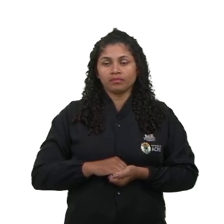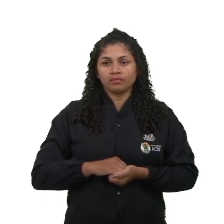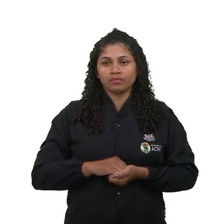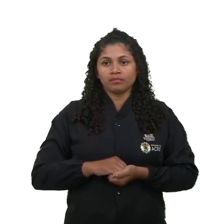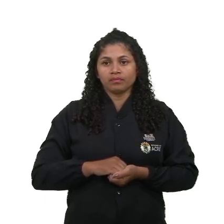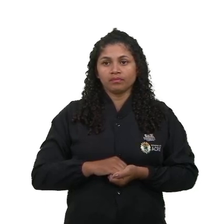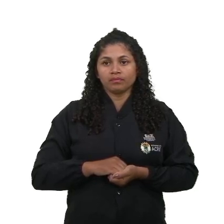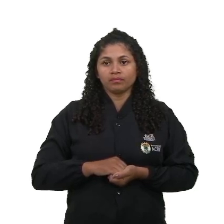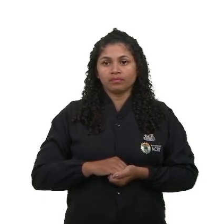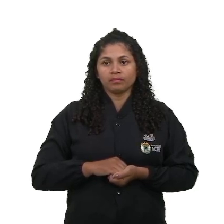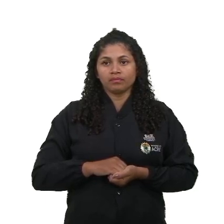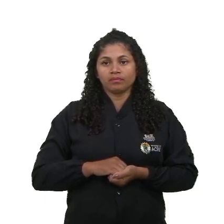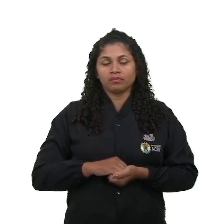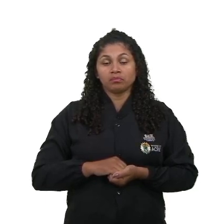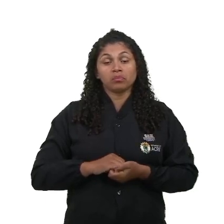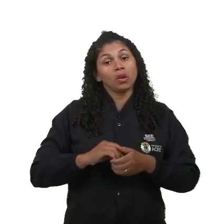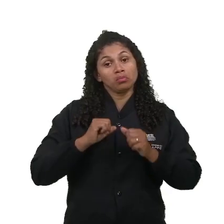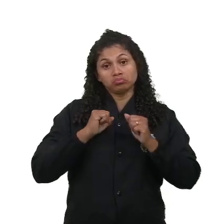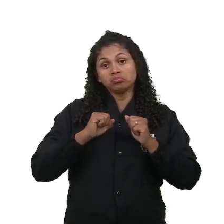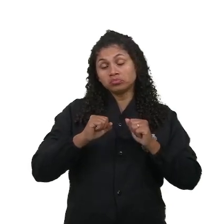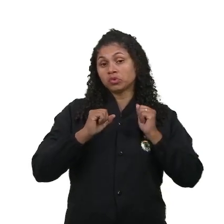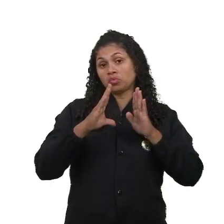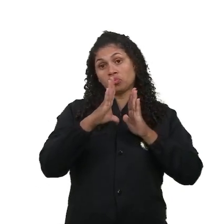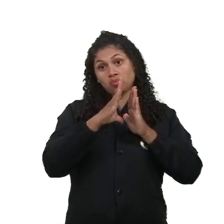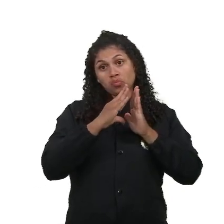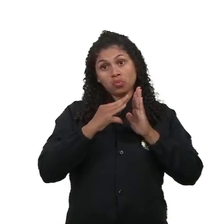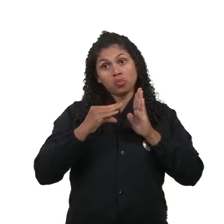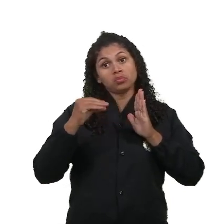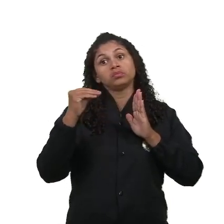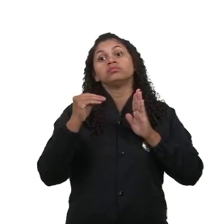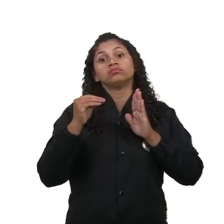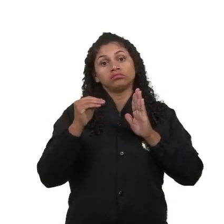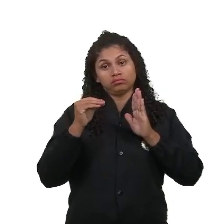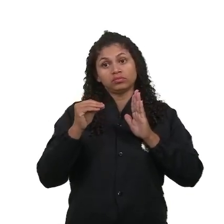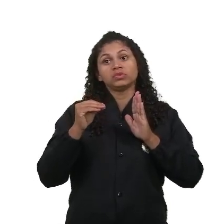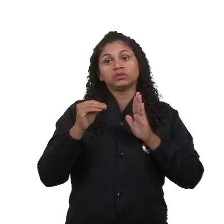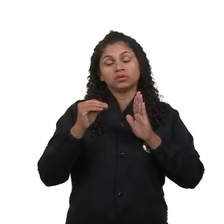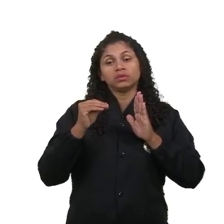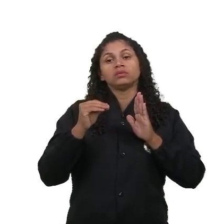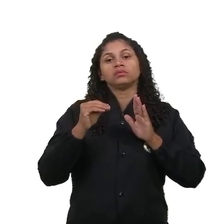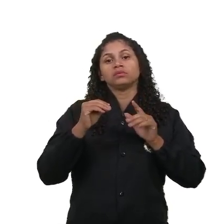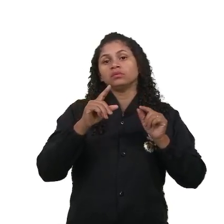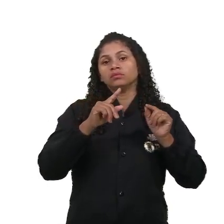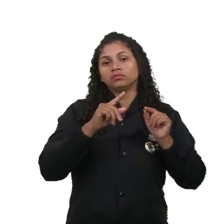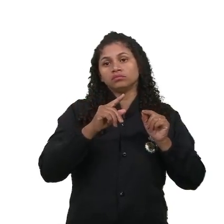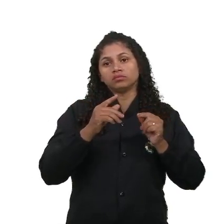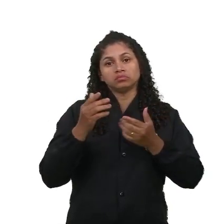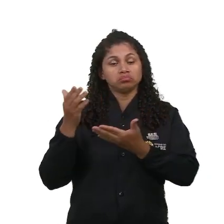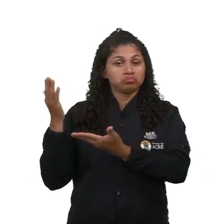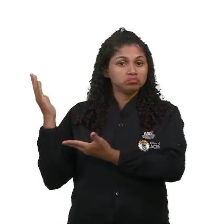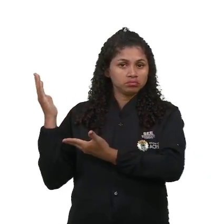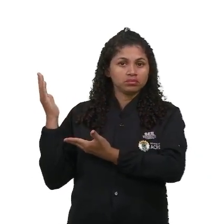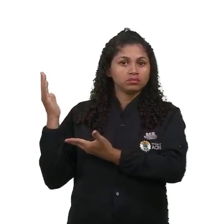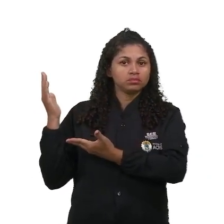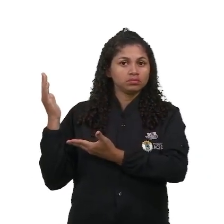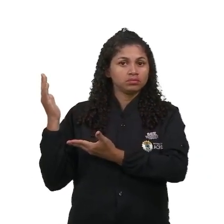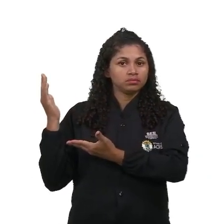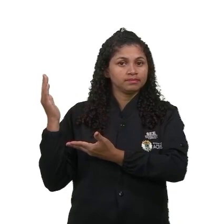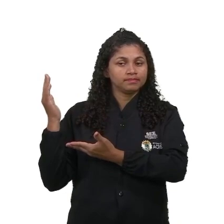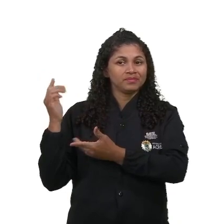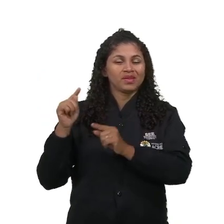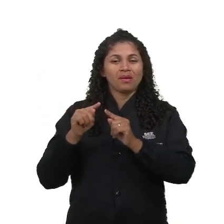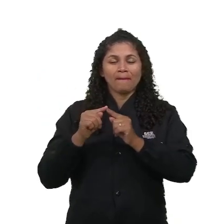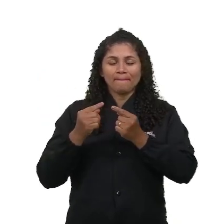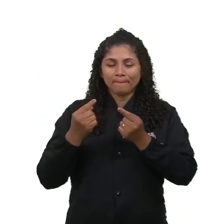Então, poderia ter uma representação dele aqui, poderia ter outra representação aqui assim, e assim por diante. Mas é